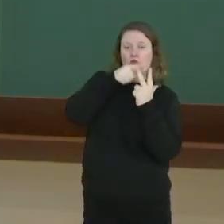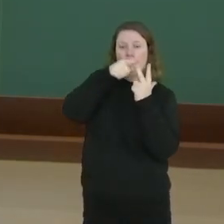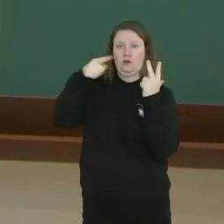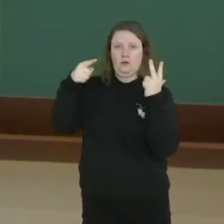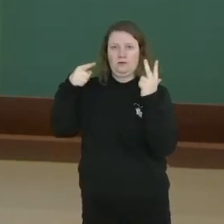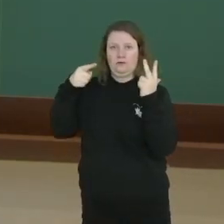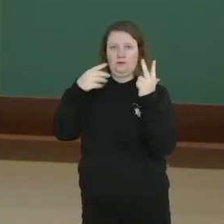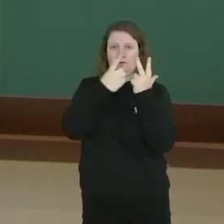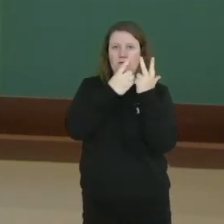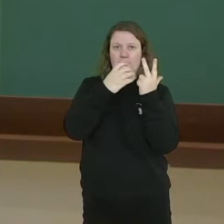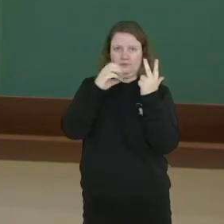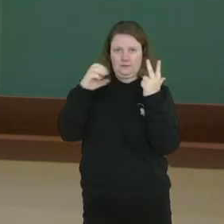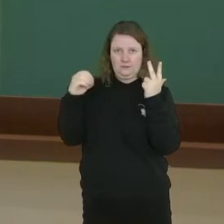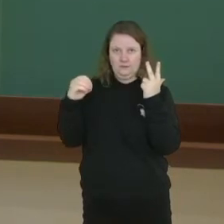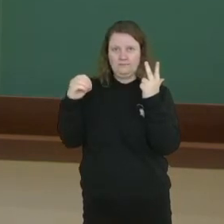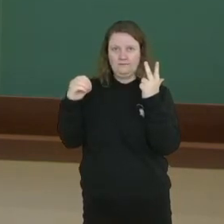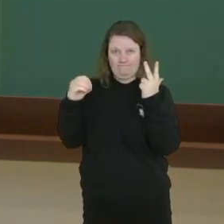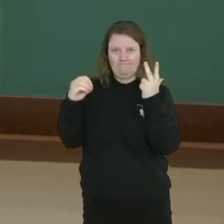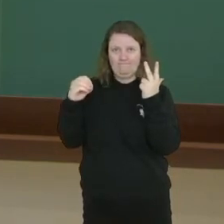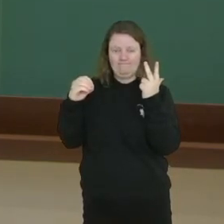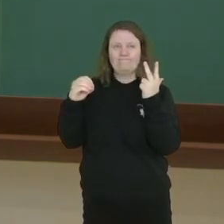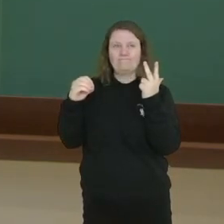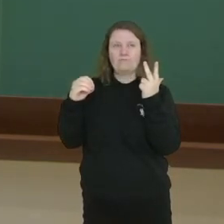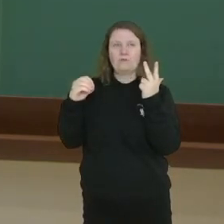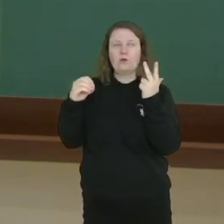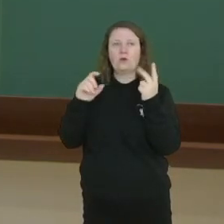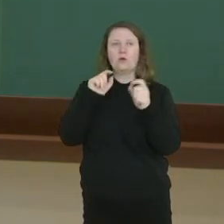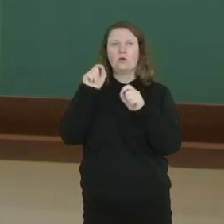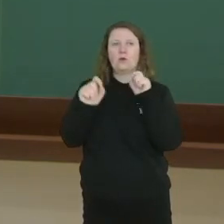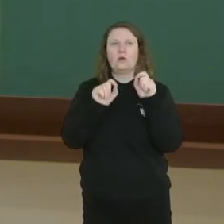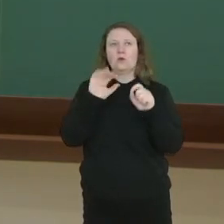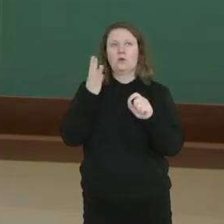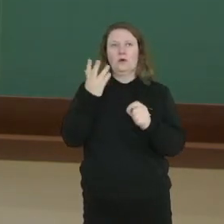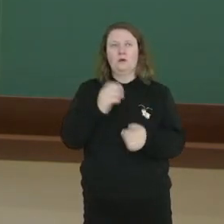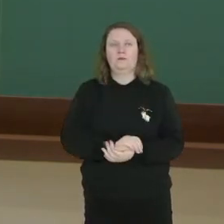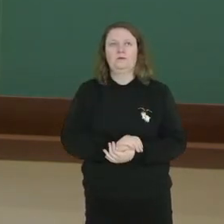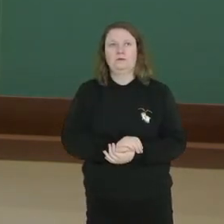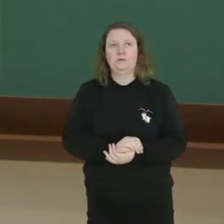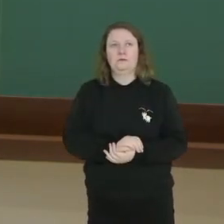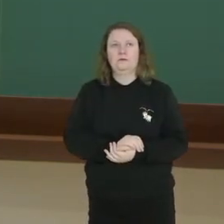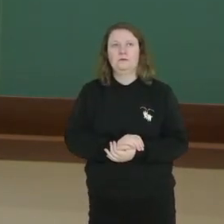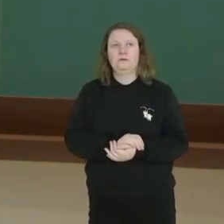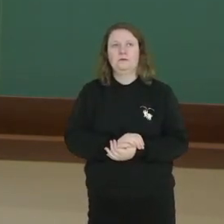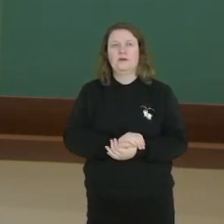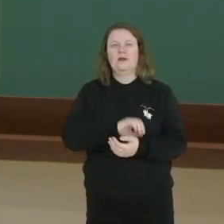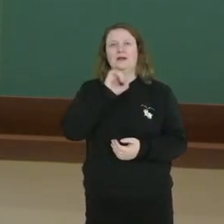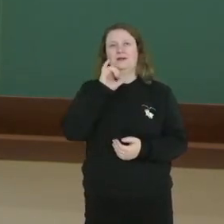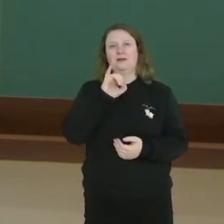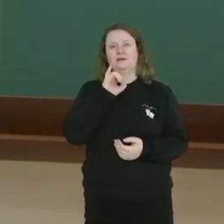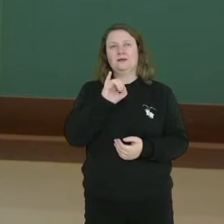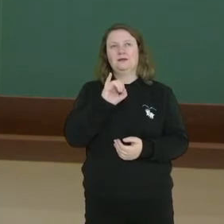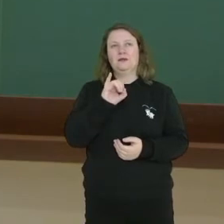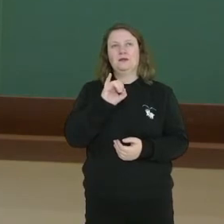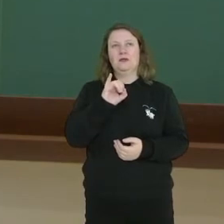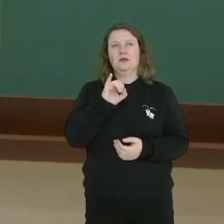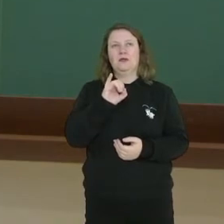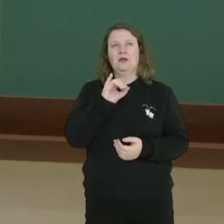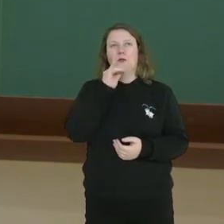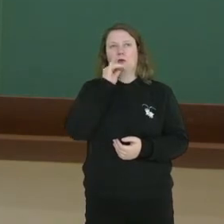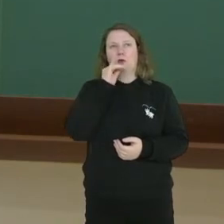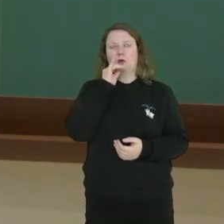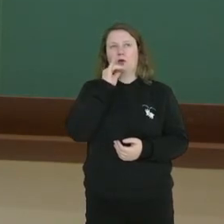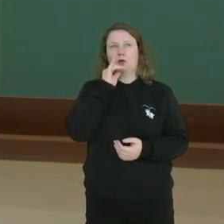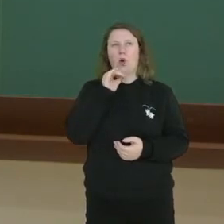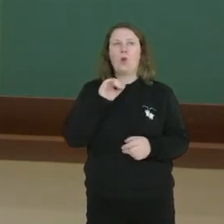operações inversas, gente, a raiz e a potência. Então, a mesma coisa que eu elevasse todo mundo aqui a meio, elevar dos dois